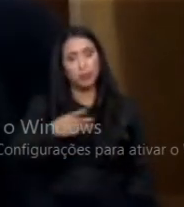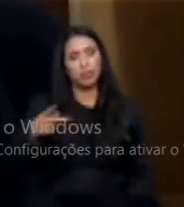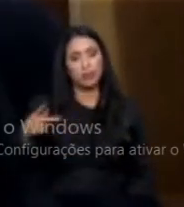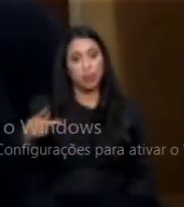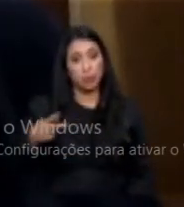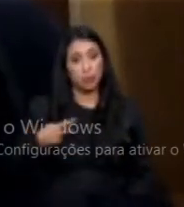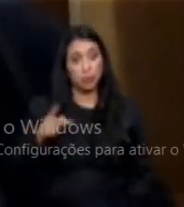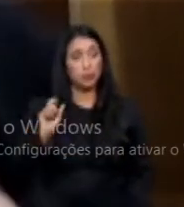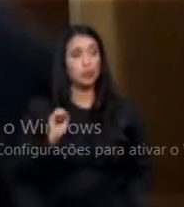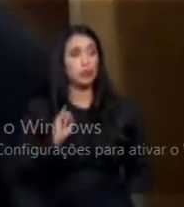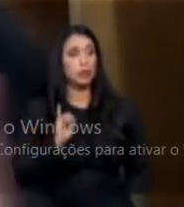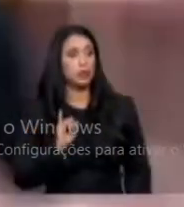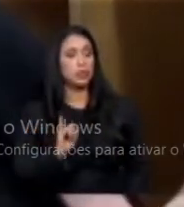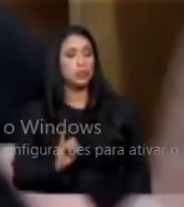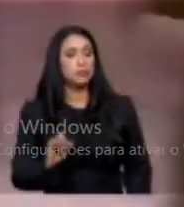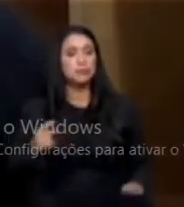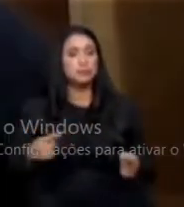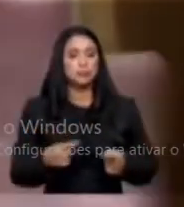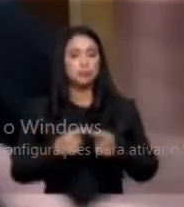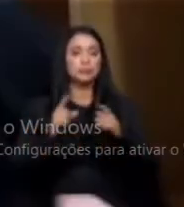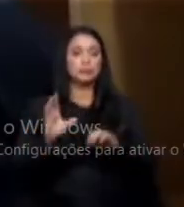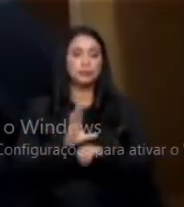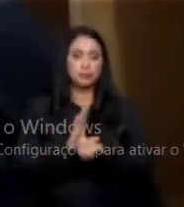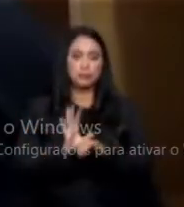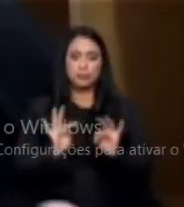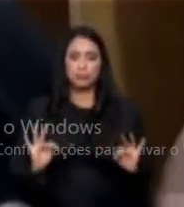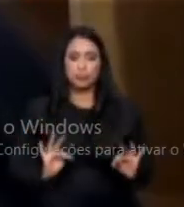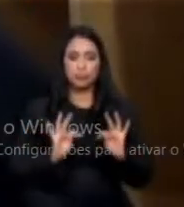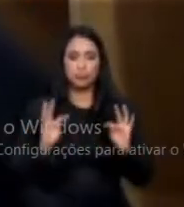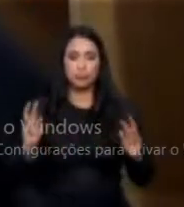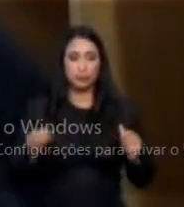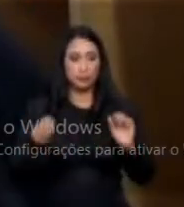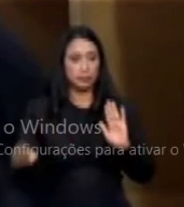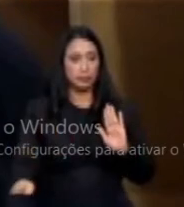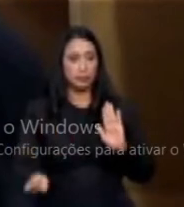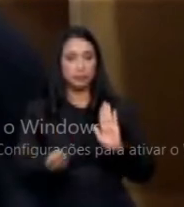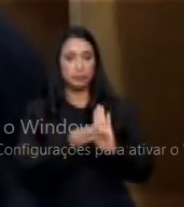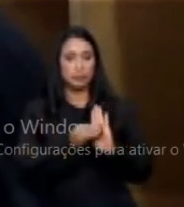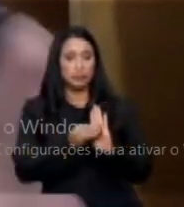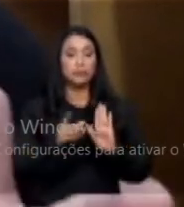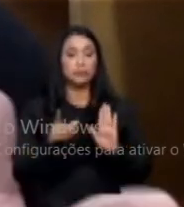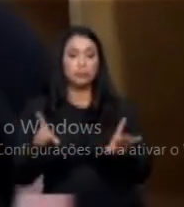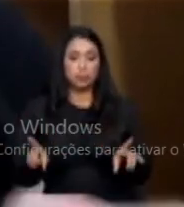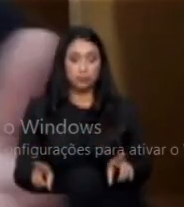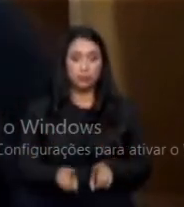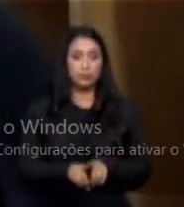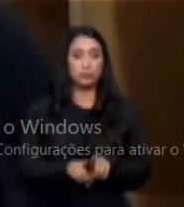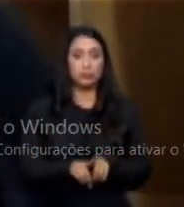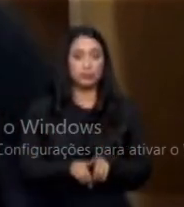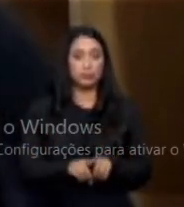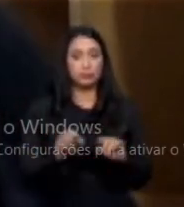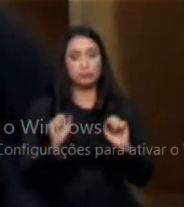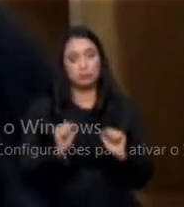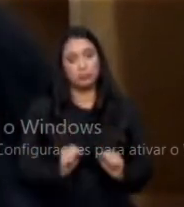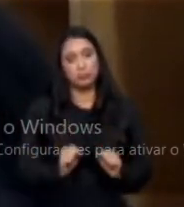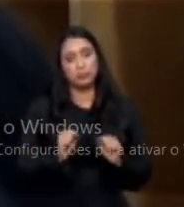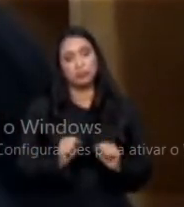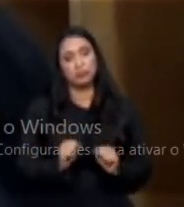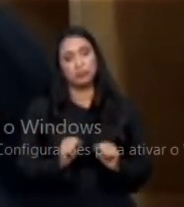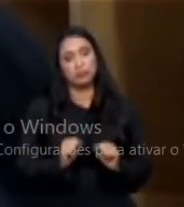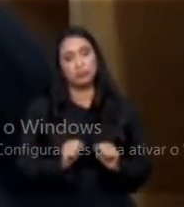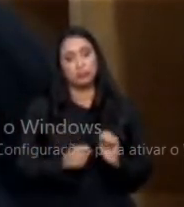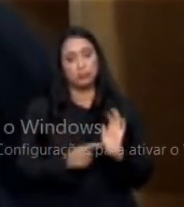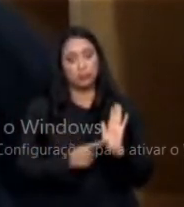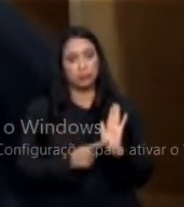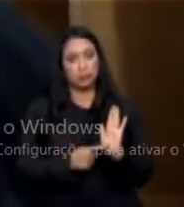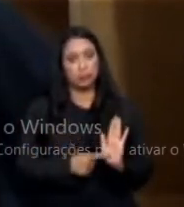que a hipótese é de constitucionalidade integral do dispositivo, e que poder-se-ia